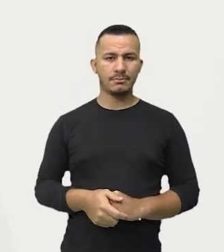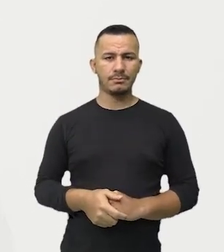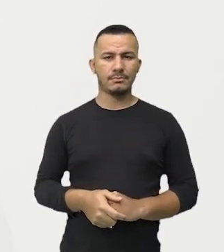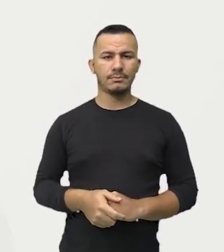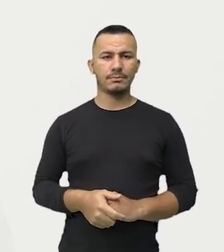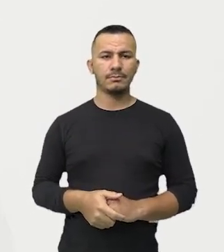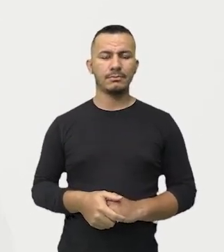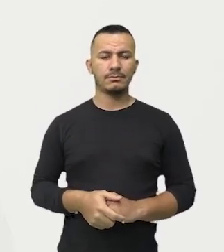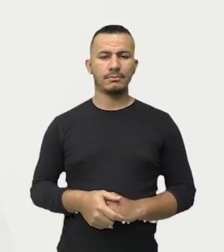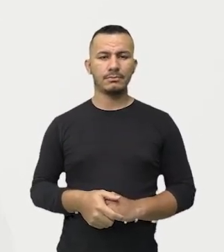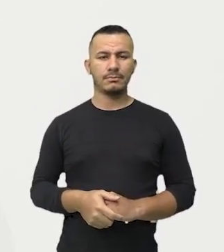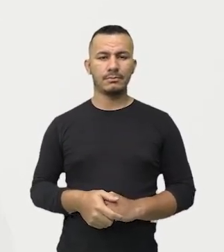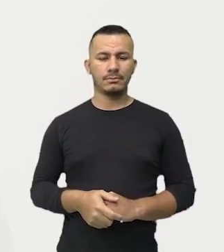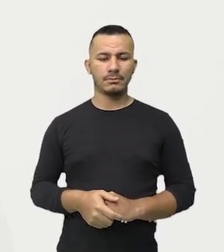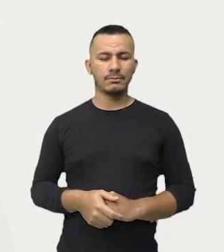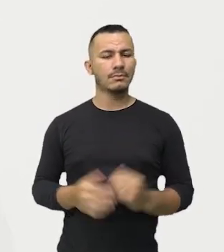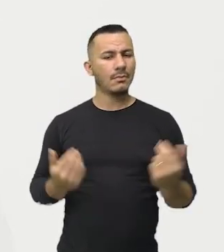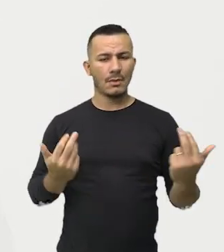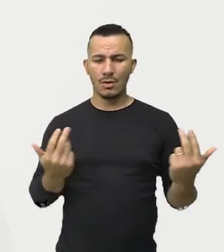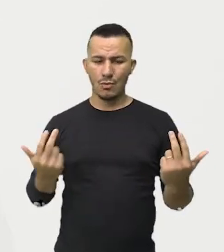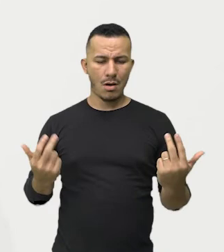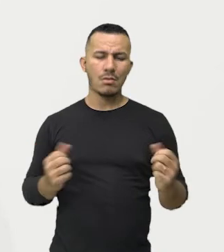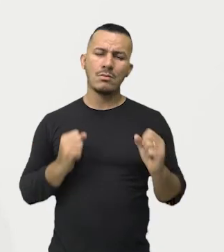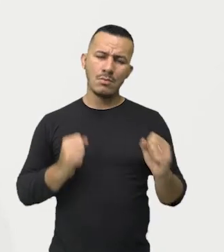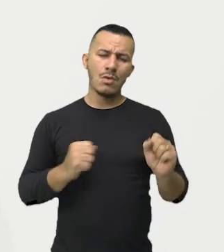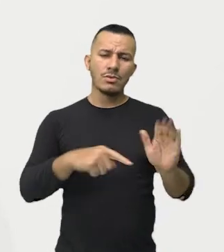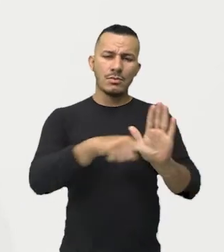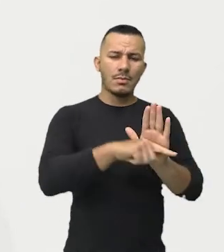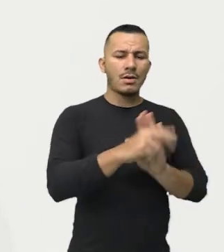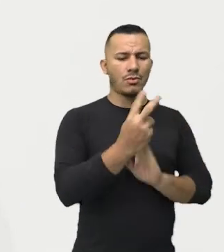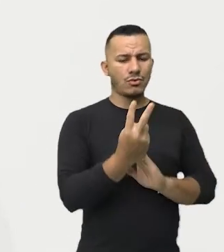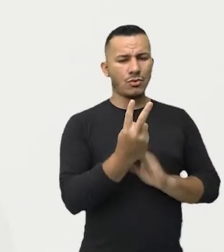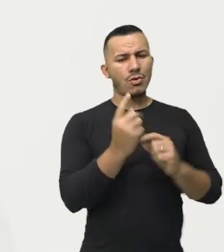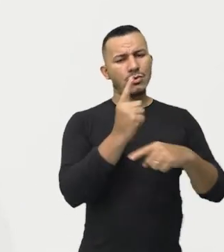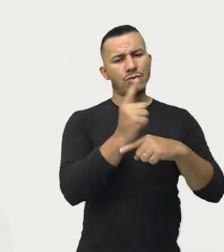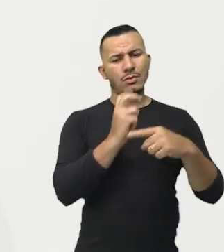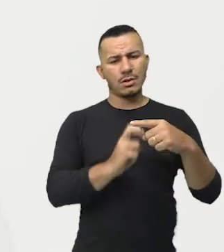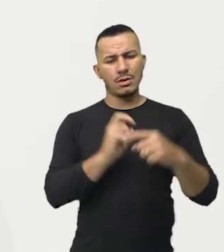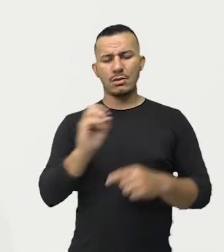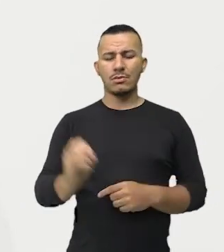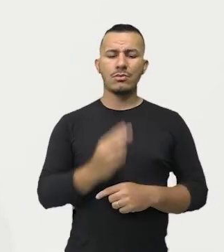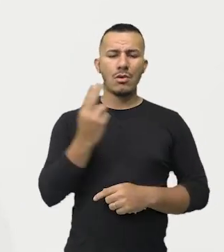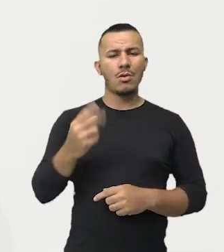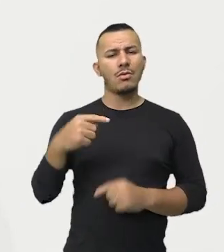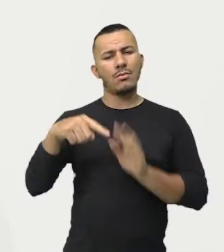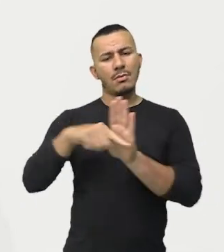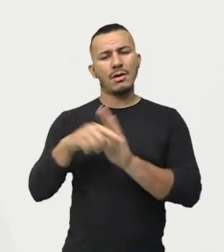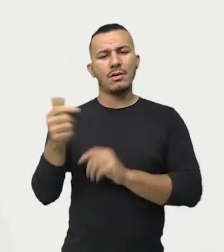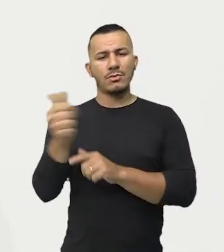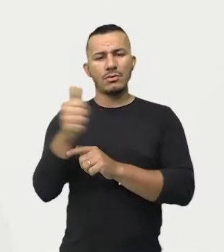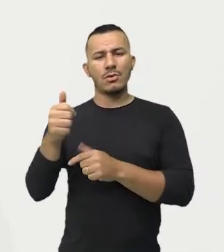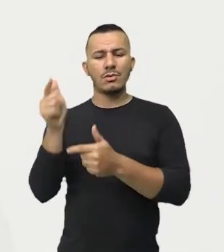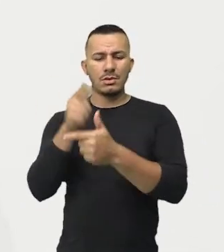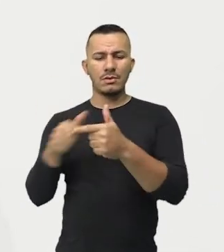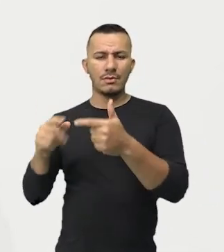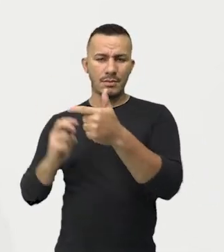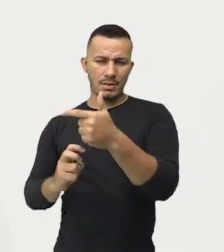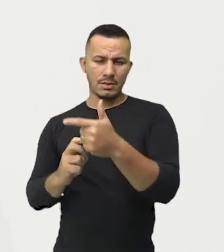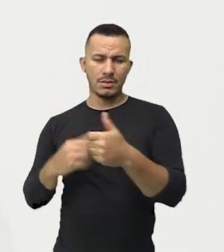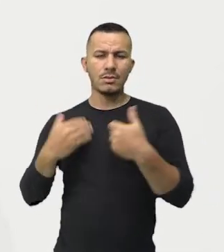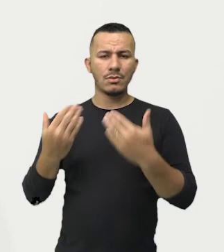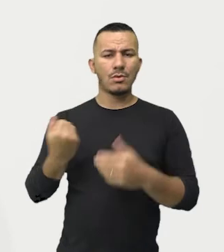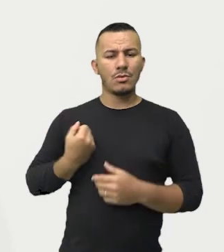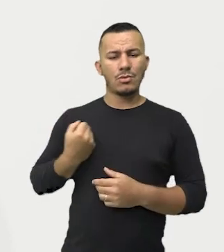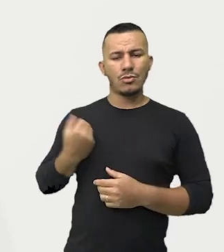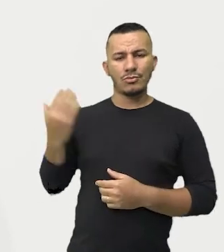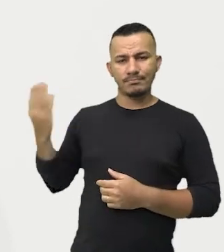sobre 5. Isso aqui é a mesma coisa. Posso falar assim? Posso, mas também posso falar assim. Então, o número menos 11